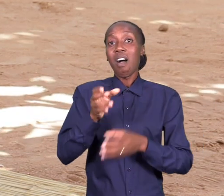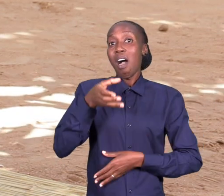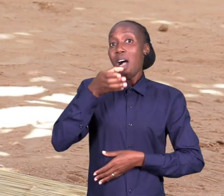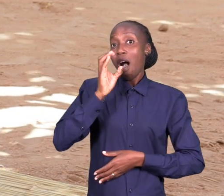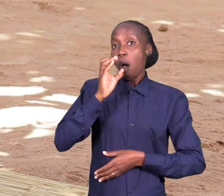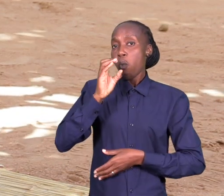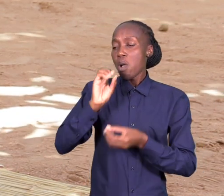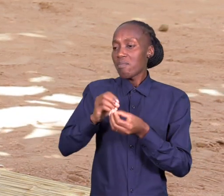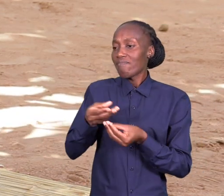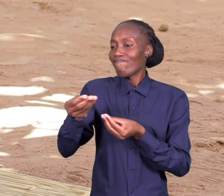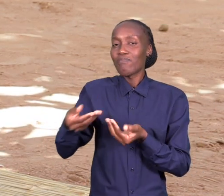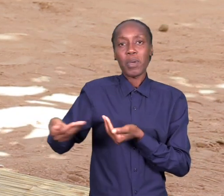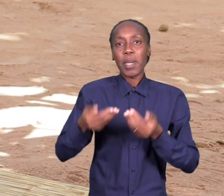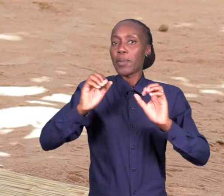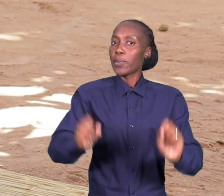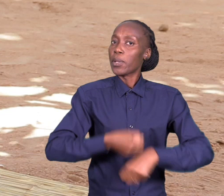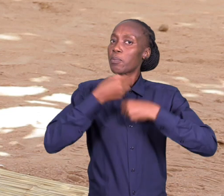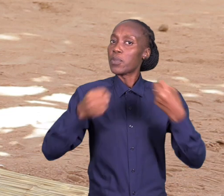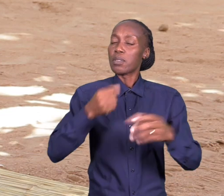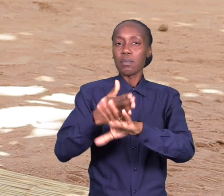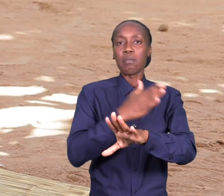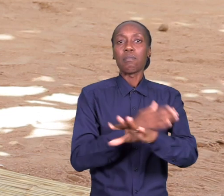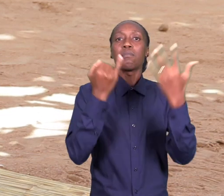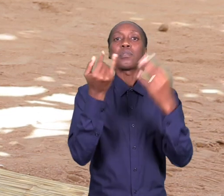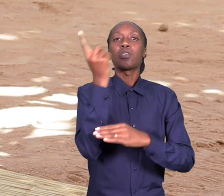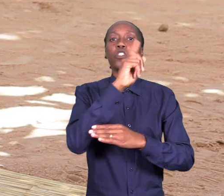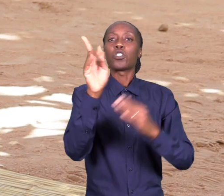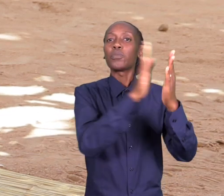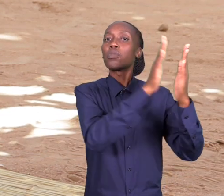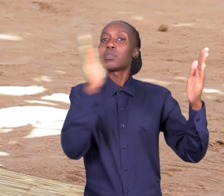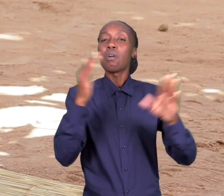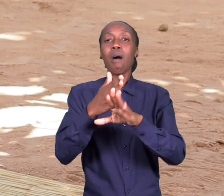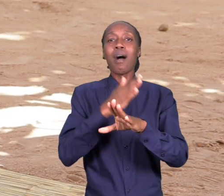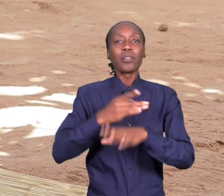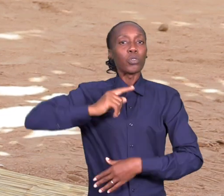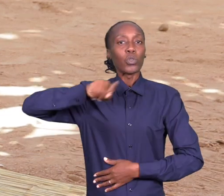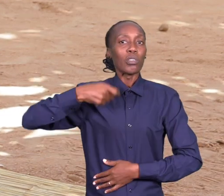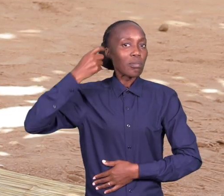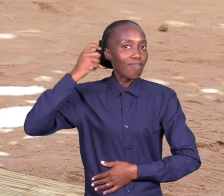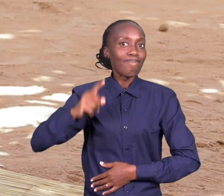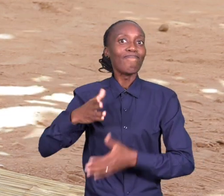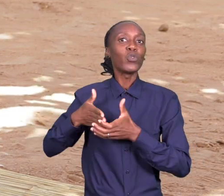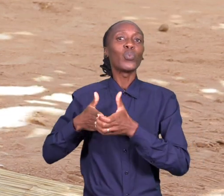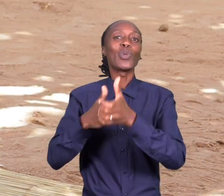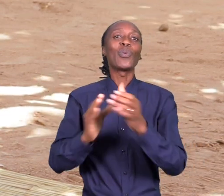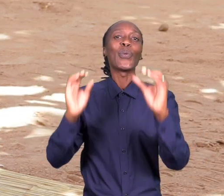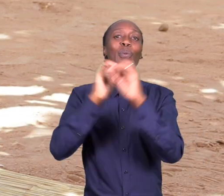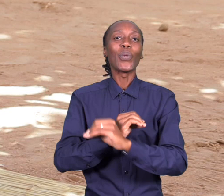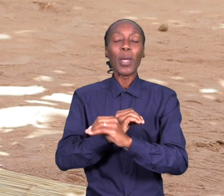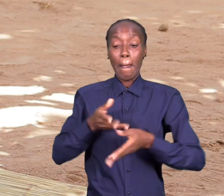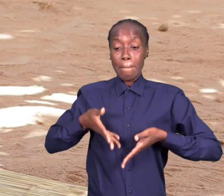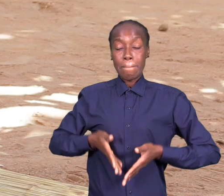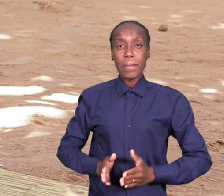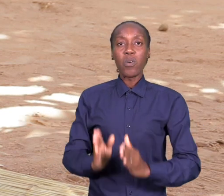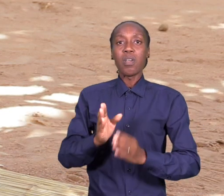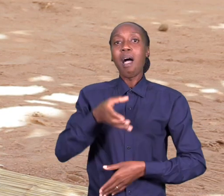Não devemos dar água de beber às crianças antes de completarem os 6 meses, coisa que antigamente não cumpríamos.